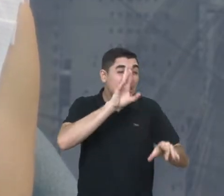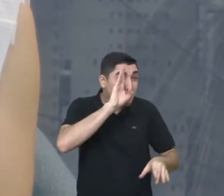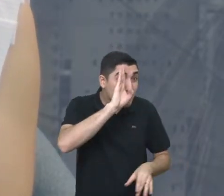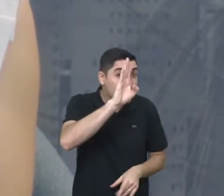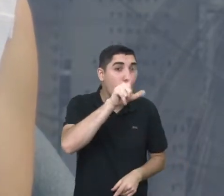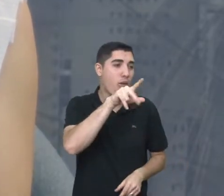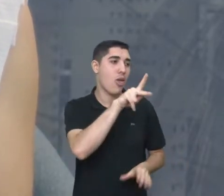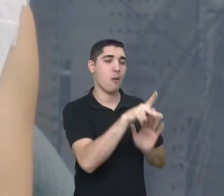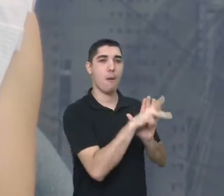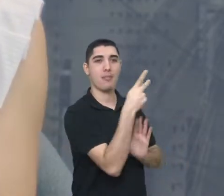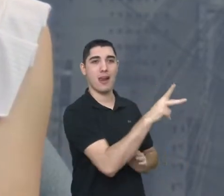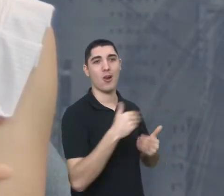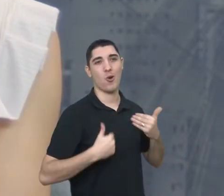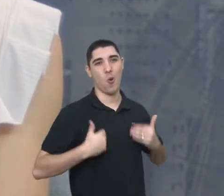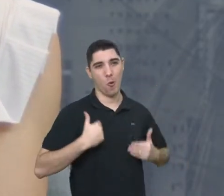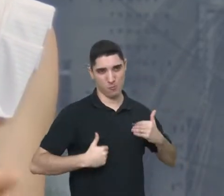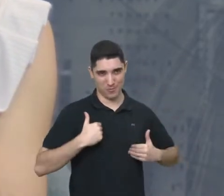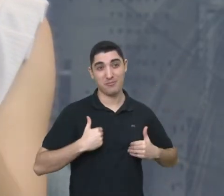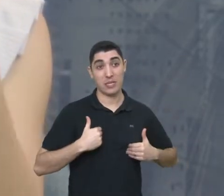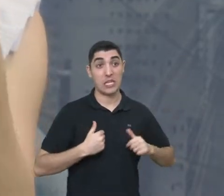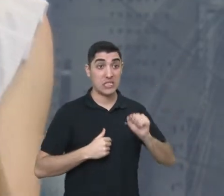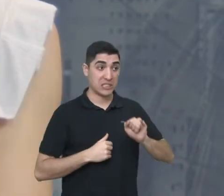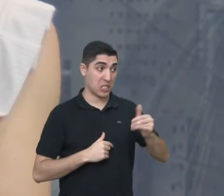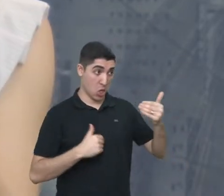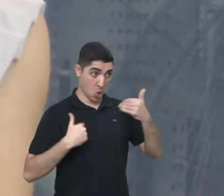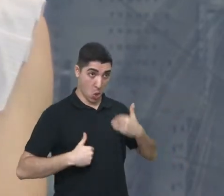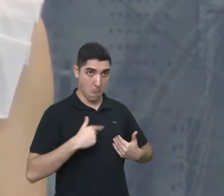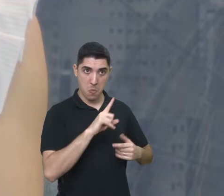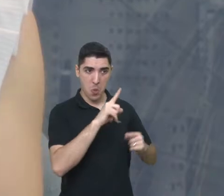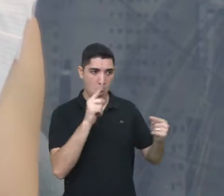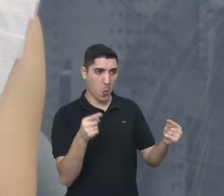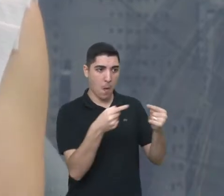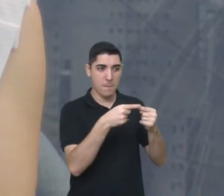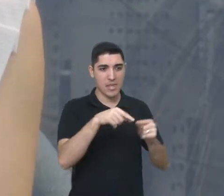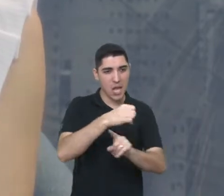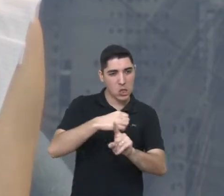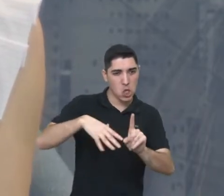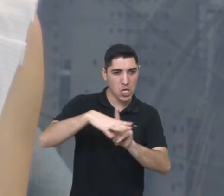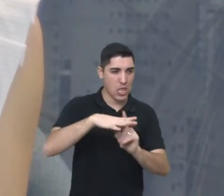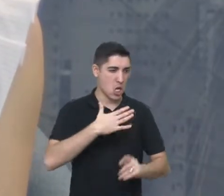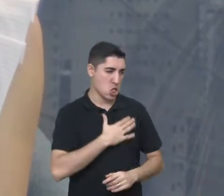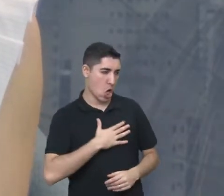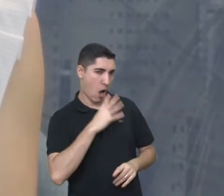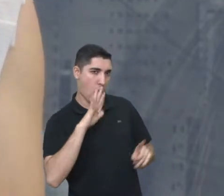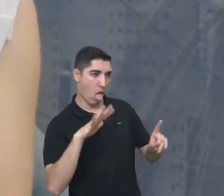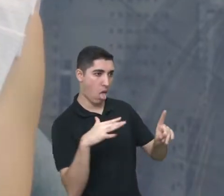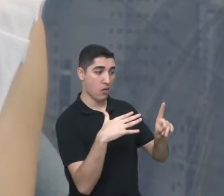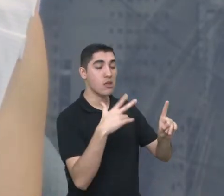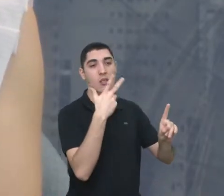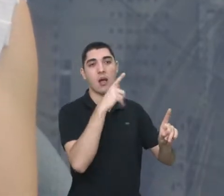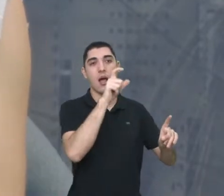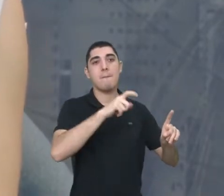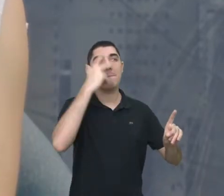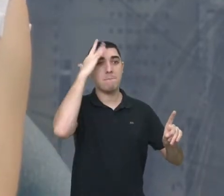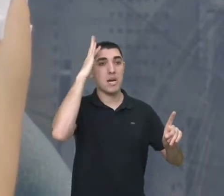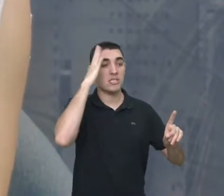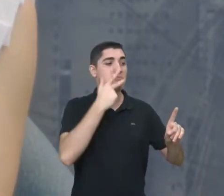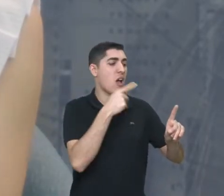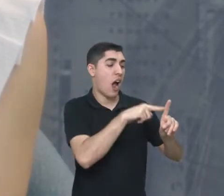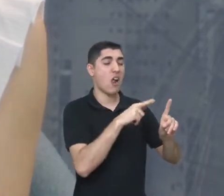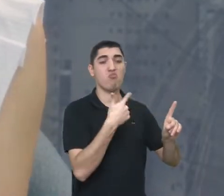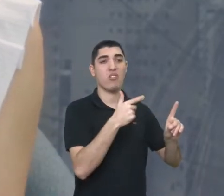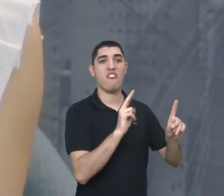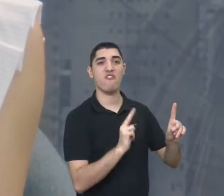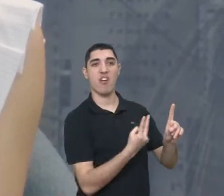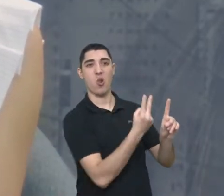no consultório que se ela não tiver o corpo X, padrão, ela não sente que ela, né, chegou lá, que ela não se